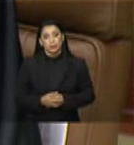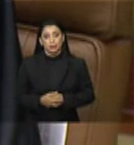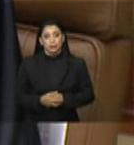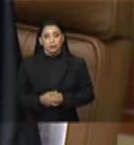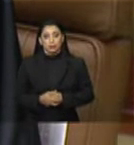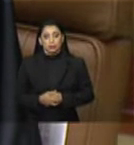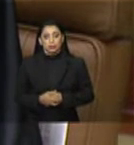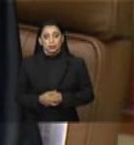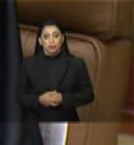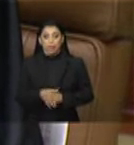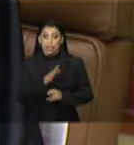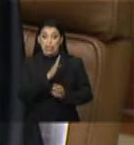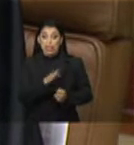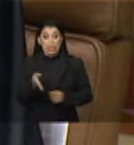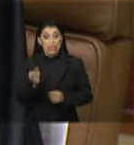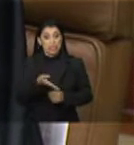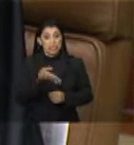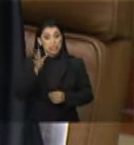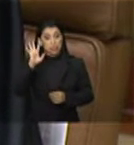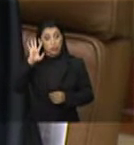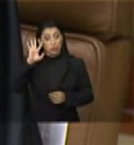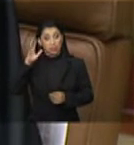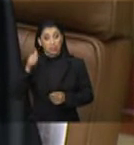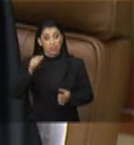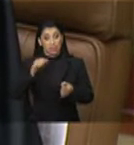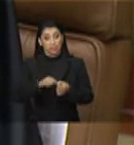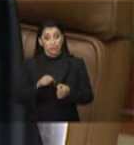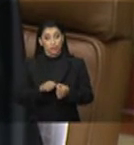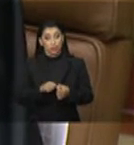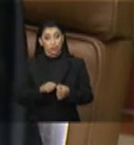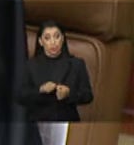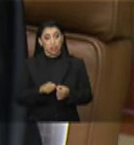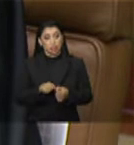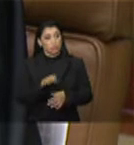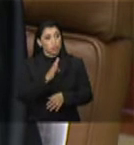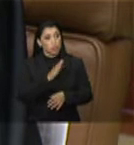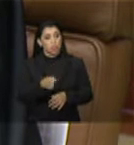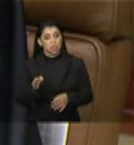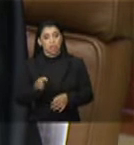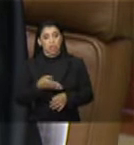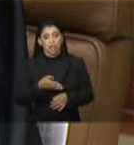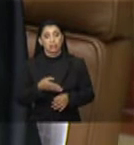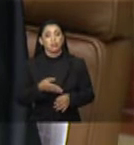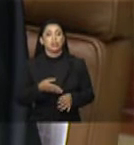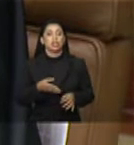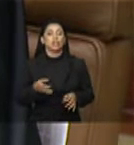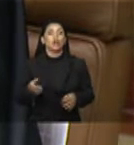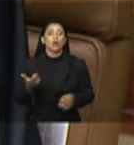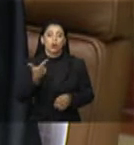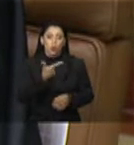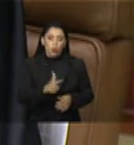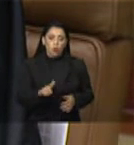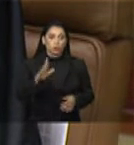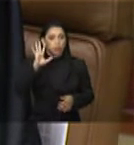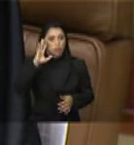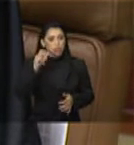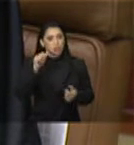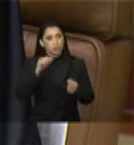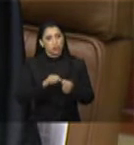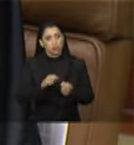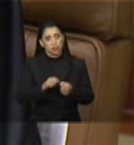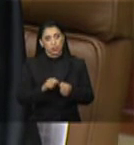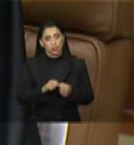a rescisão da decisão impugnada a fim de determinar que nova decisão seja proferida para